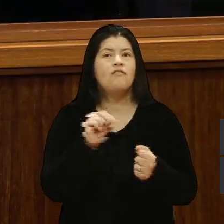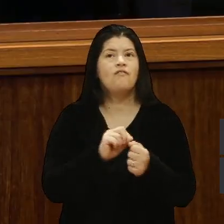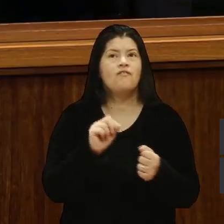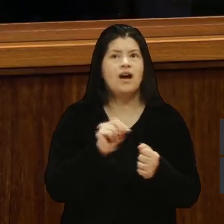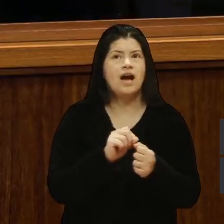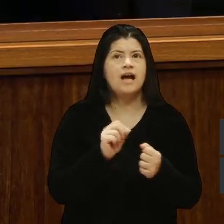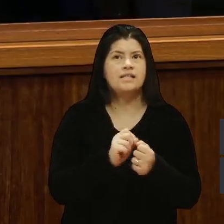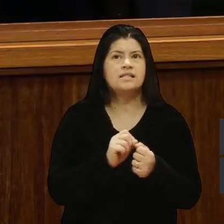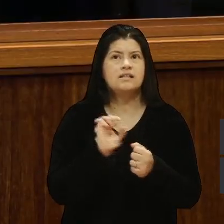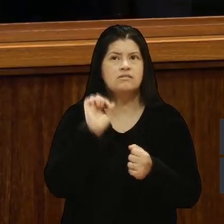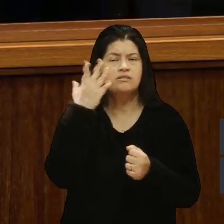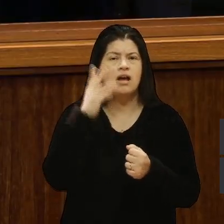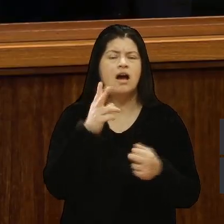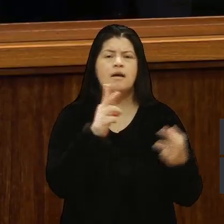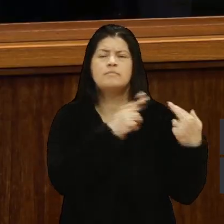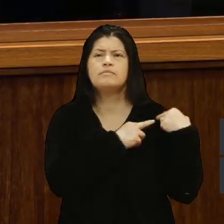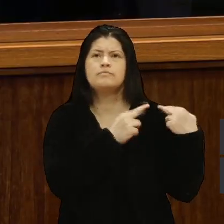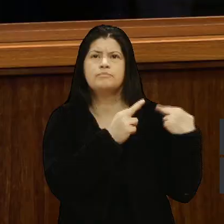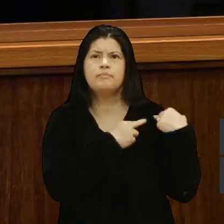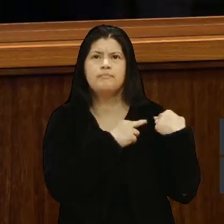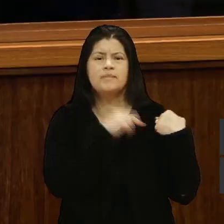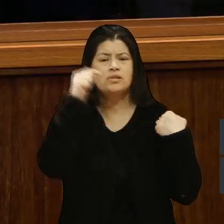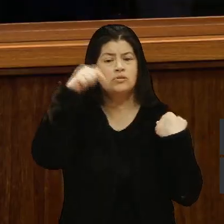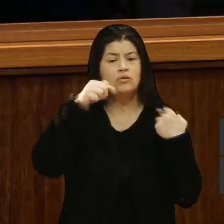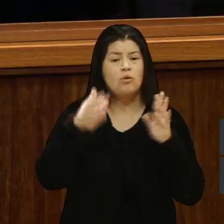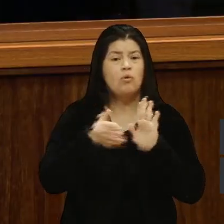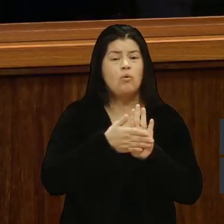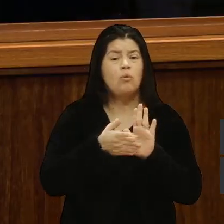uma situação responsável, porque isso aqui é uma